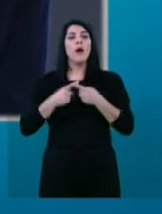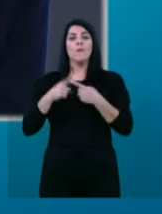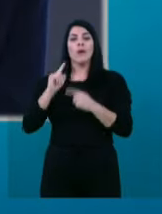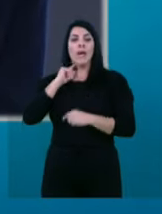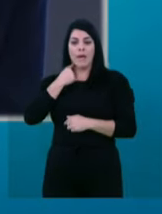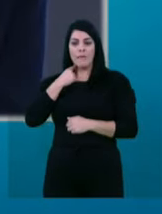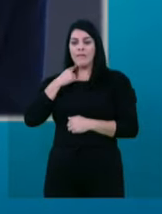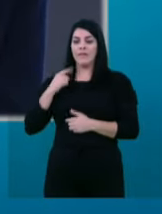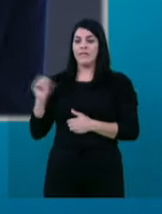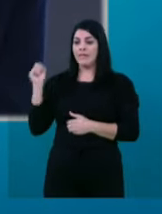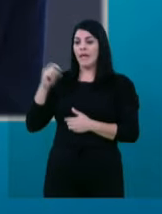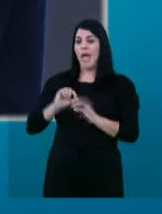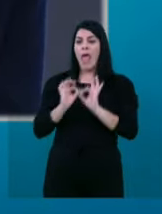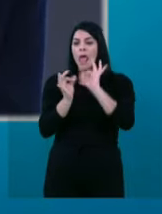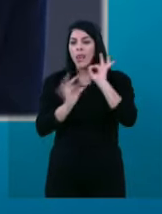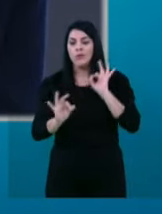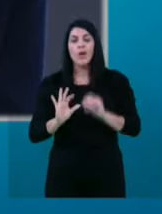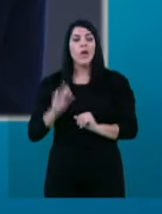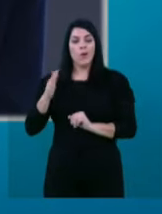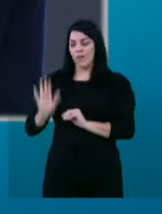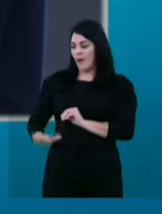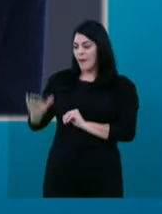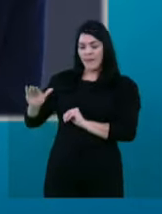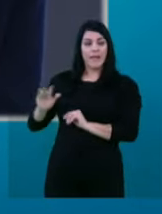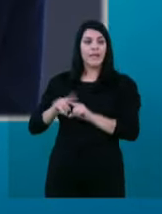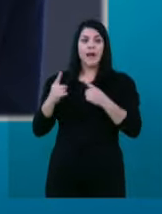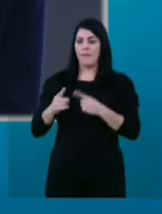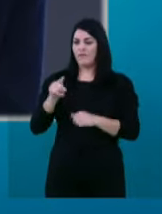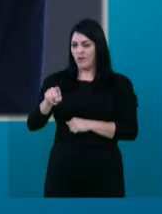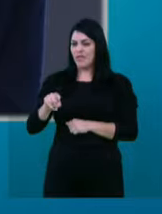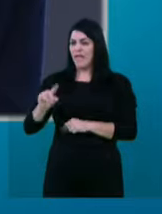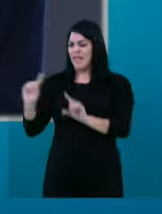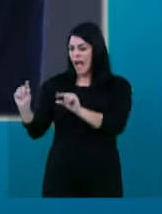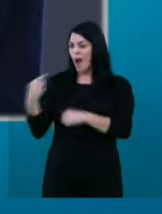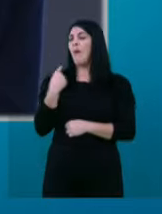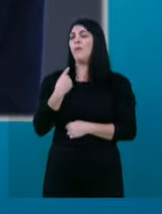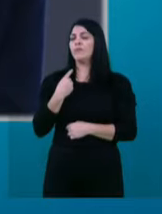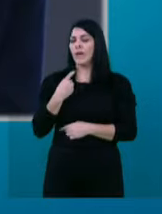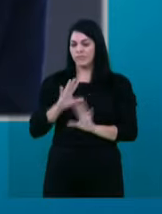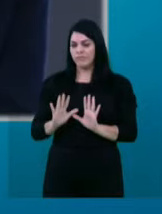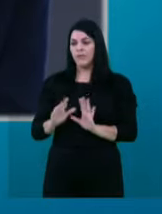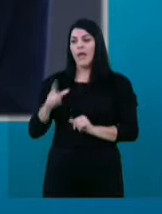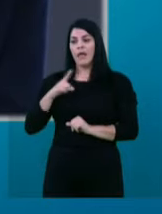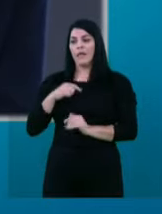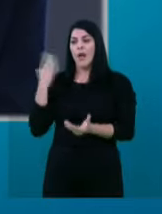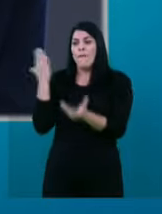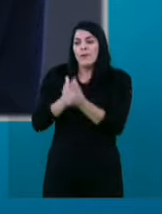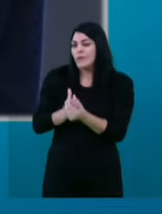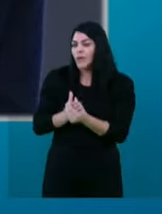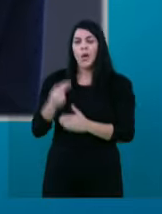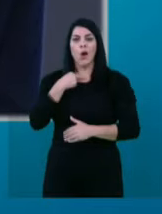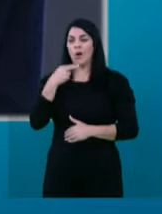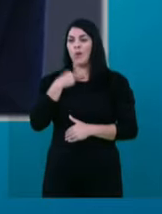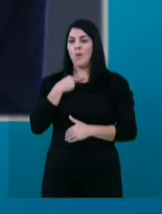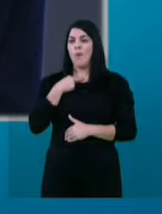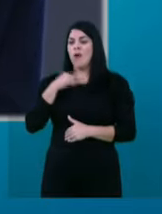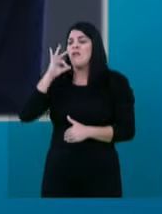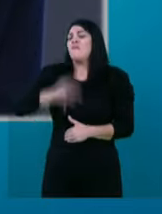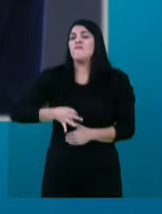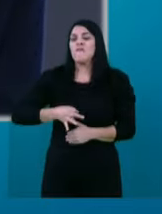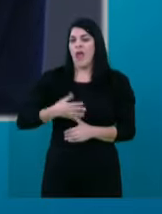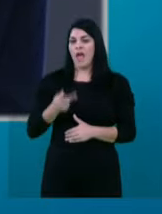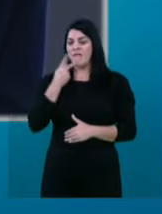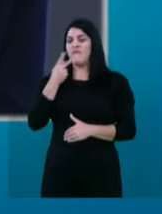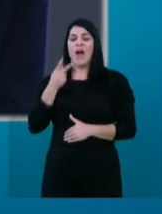nunca, quando eu era pequena. E esse delírio é grave, Marina. Com todo respeito, aguarde um processo. Você não pode trazer uma afirmação